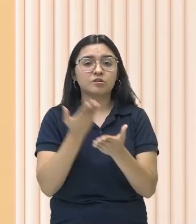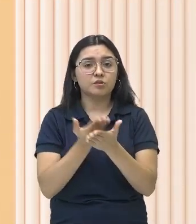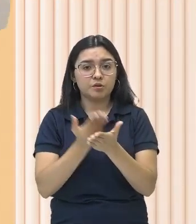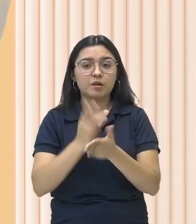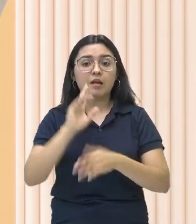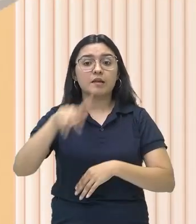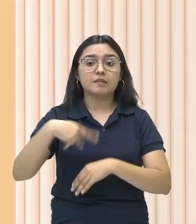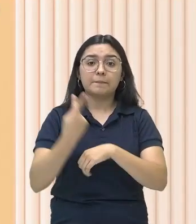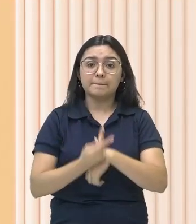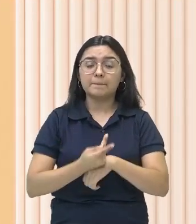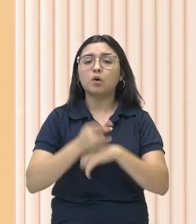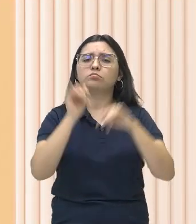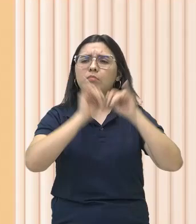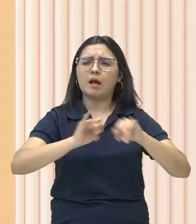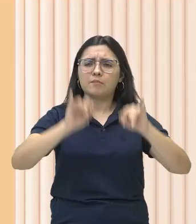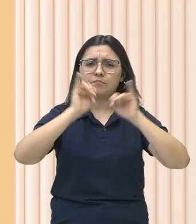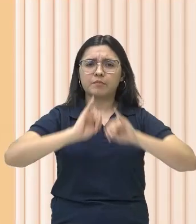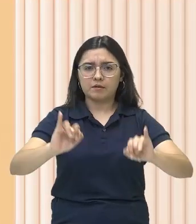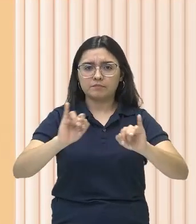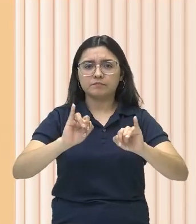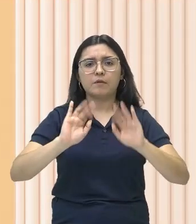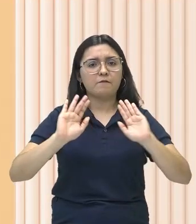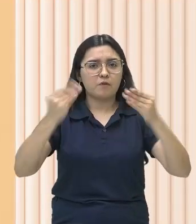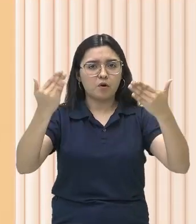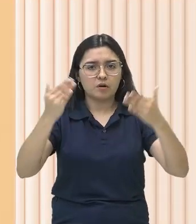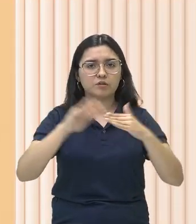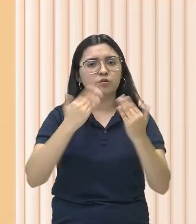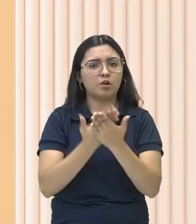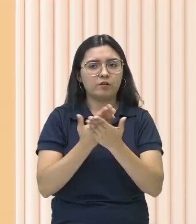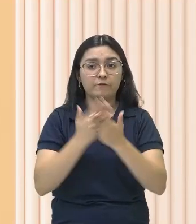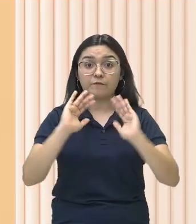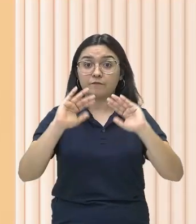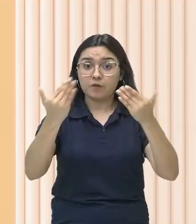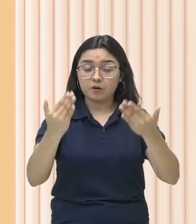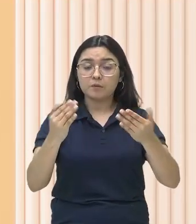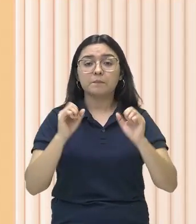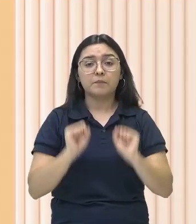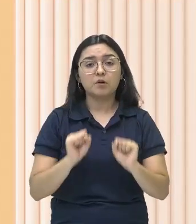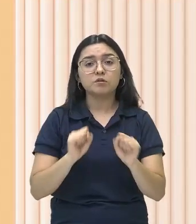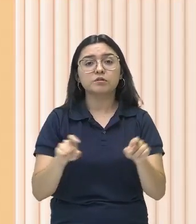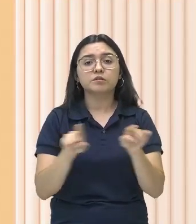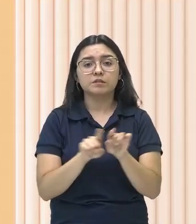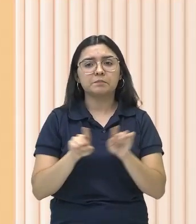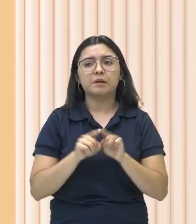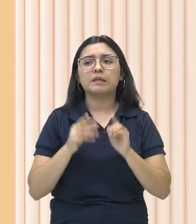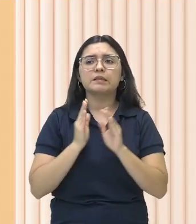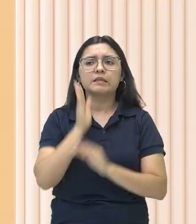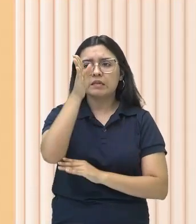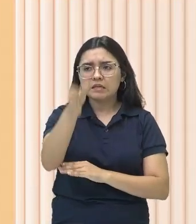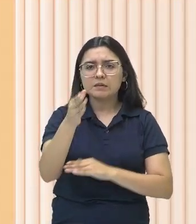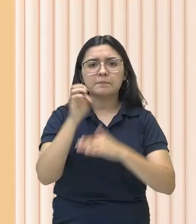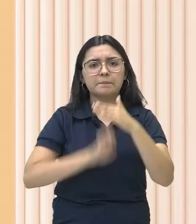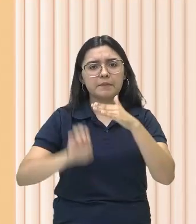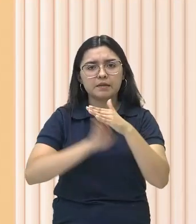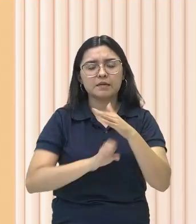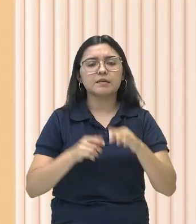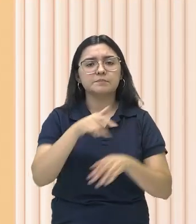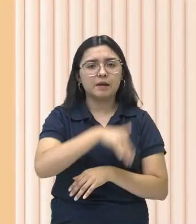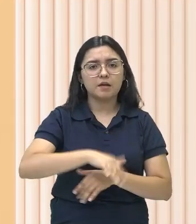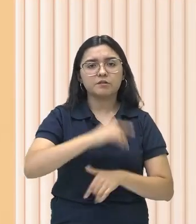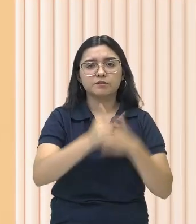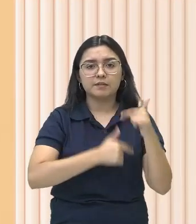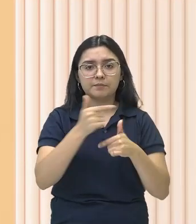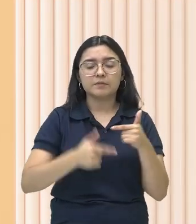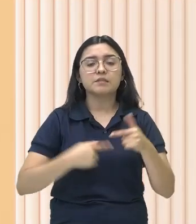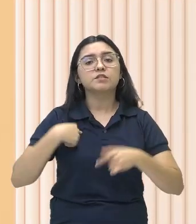depois levar para fora das paredes da escola, né? Por que não, podemos dizer, levar para as empresas, levar para o nosso ambiente de trabalho esse